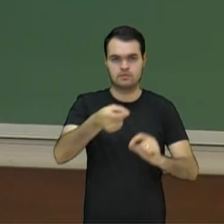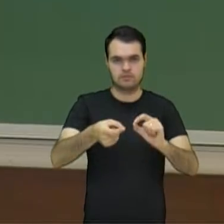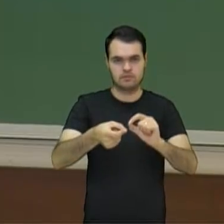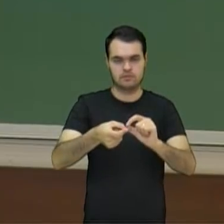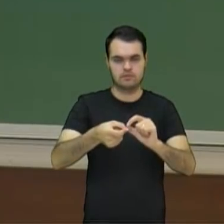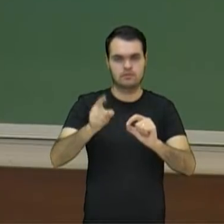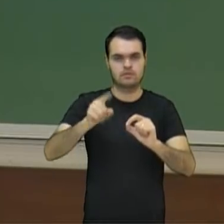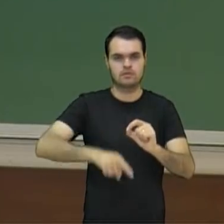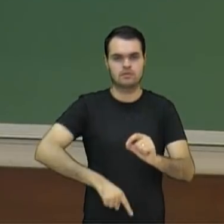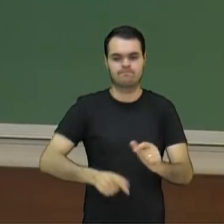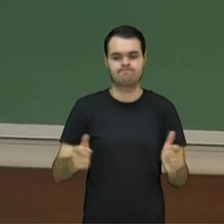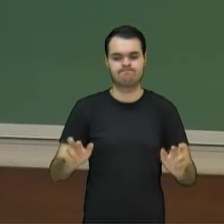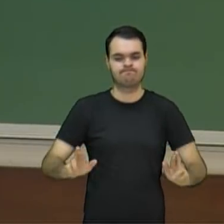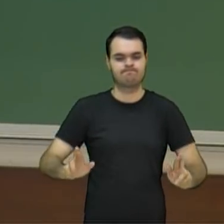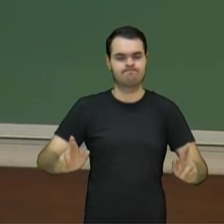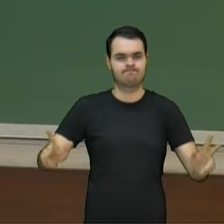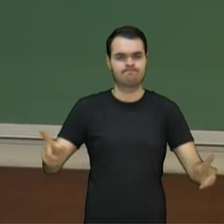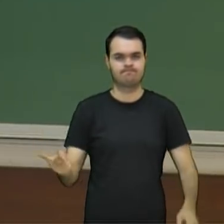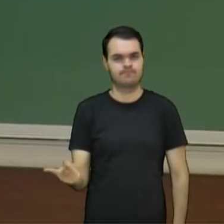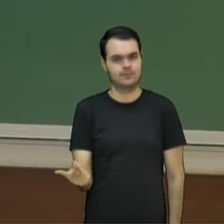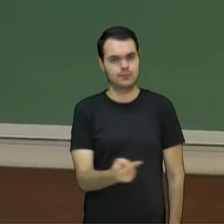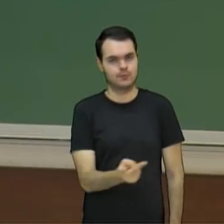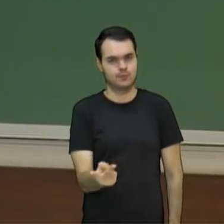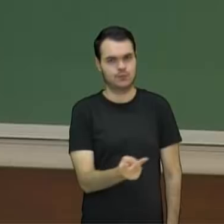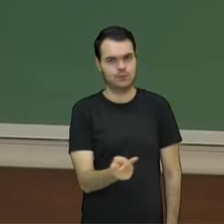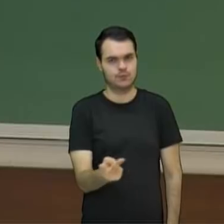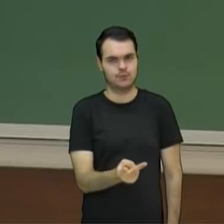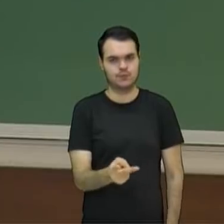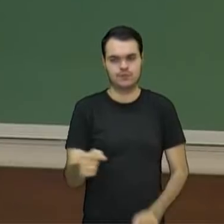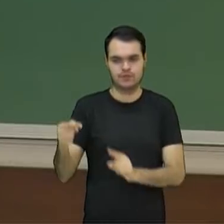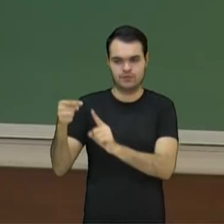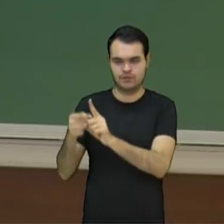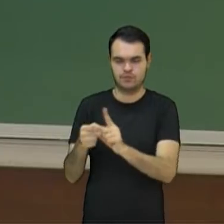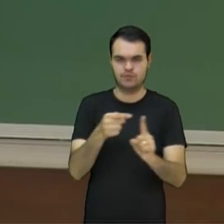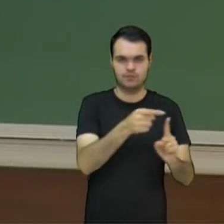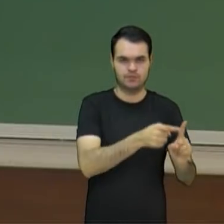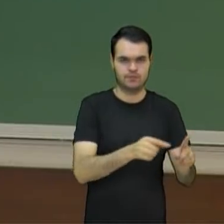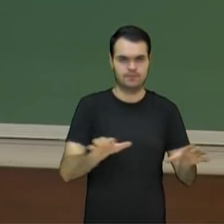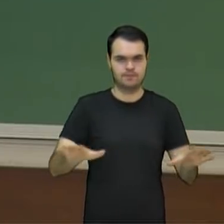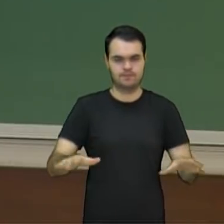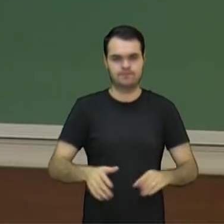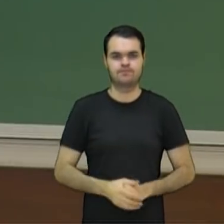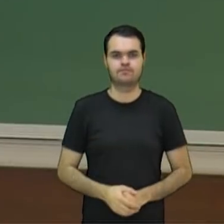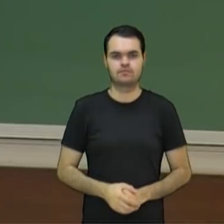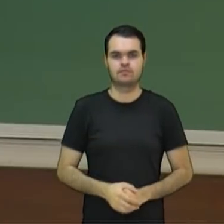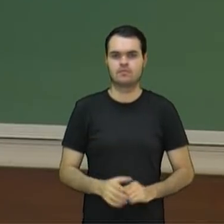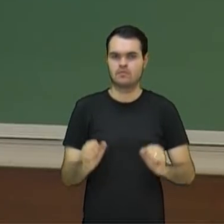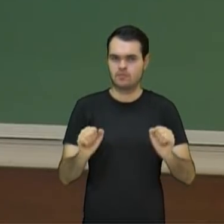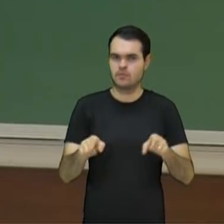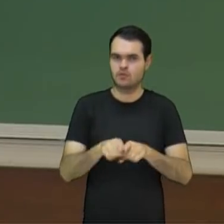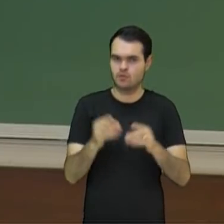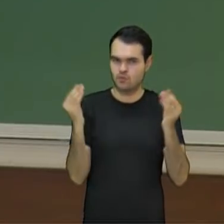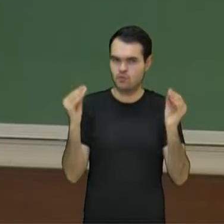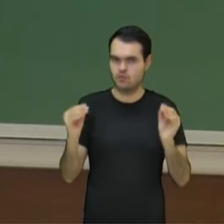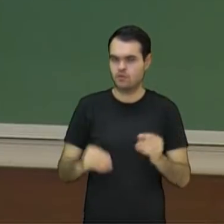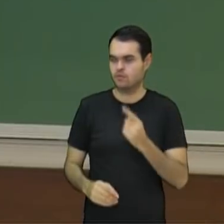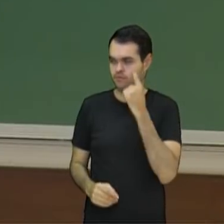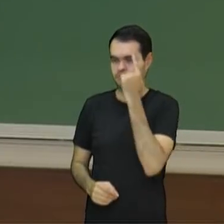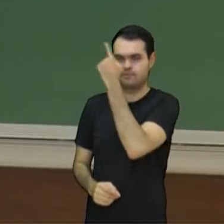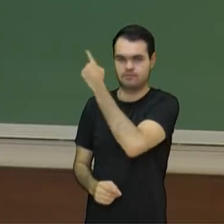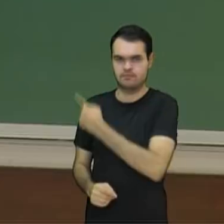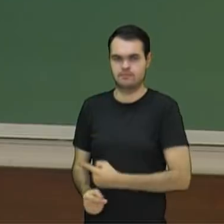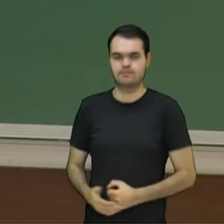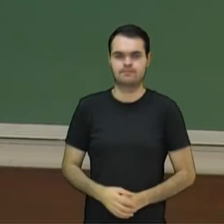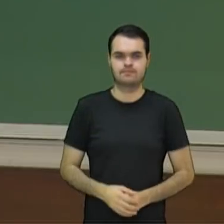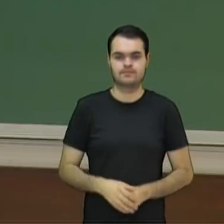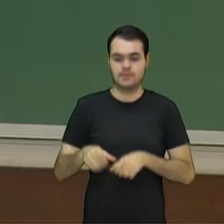poderiam ser uma grande diferença entre esses dois tipos de agricultura. Eu ainda coloquei isso para vocês, ó. Na